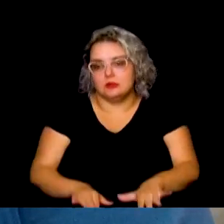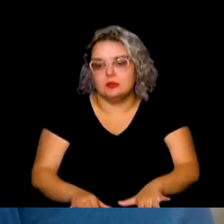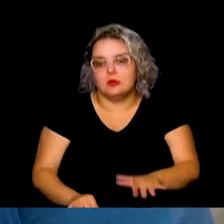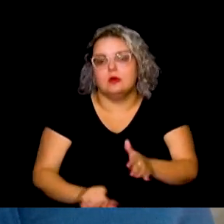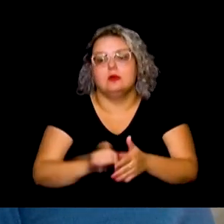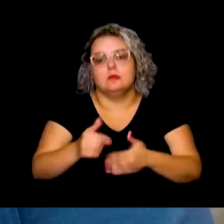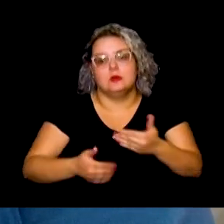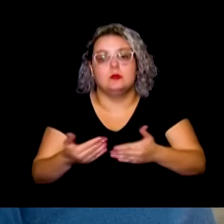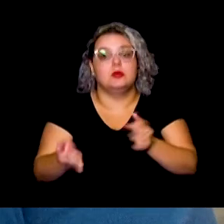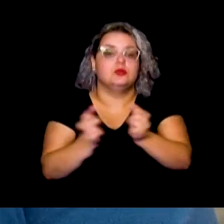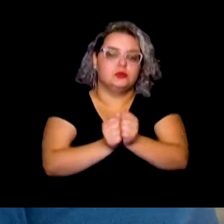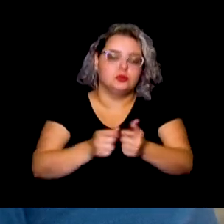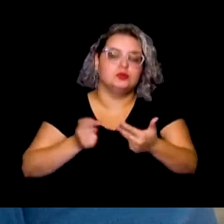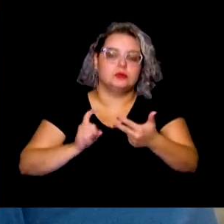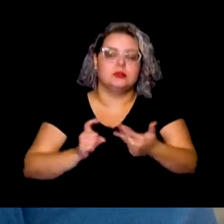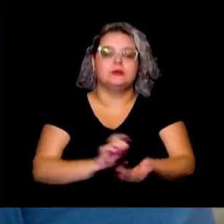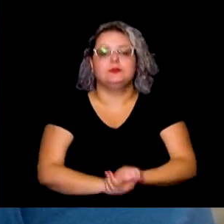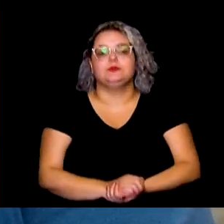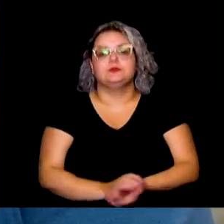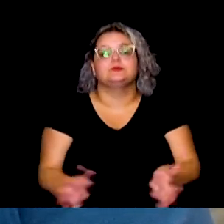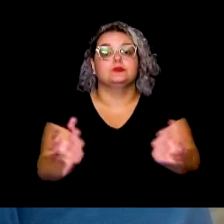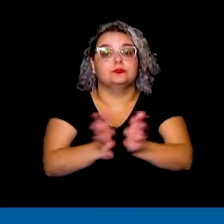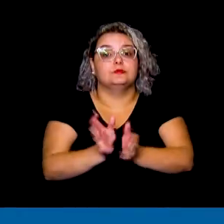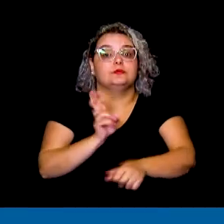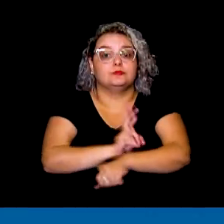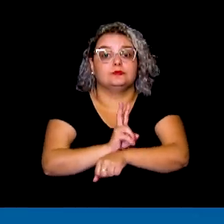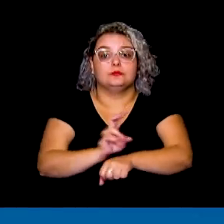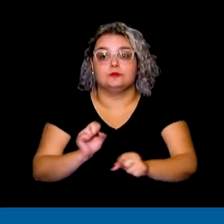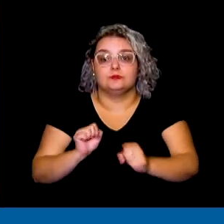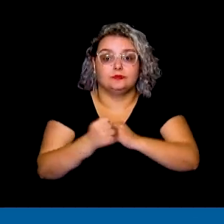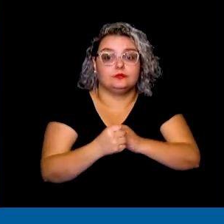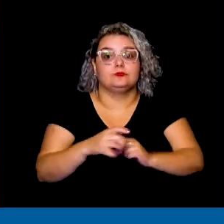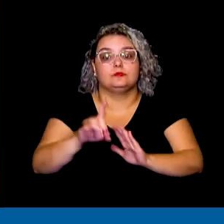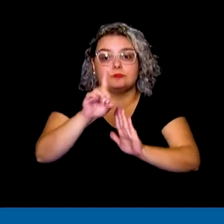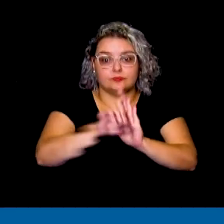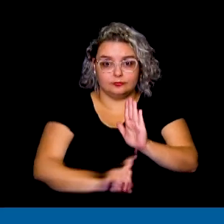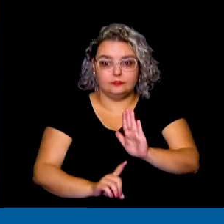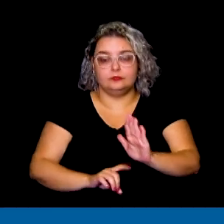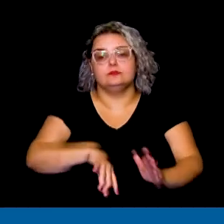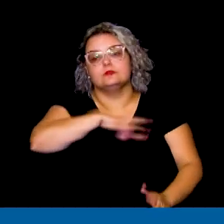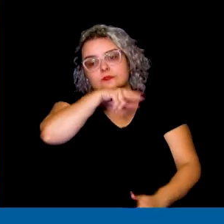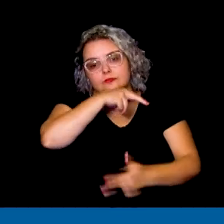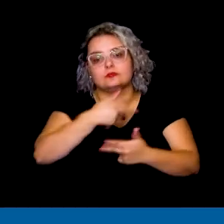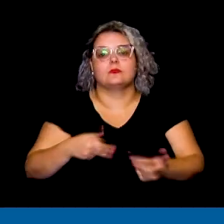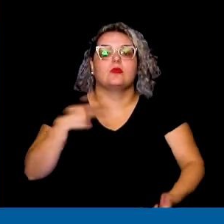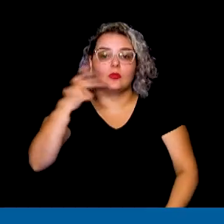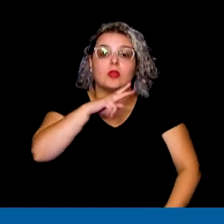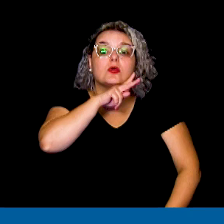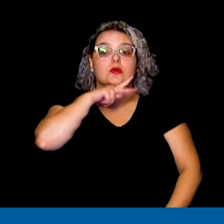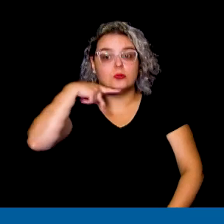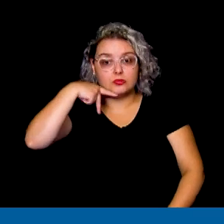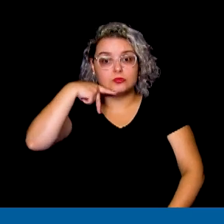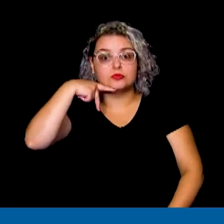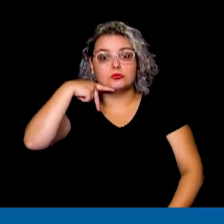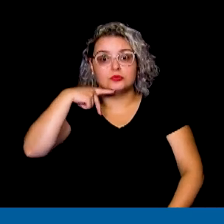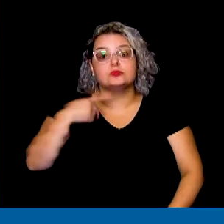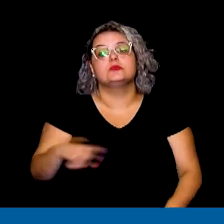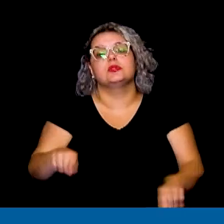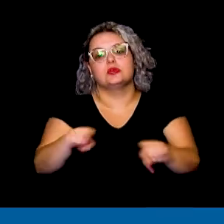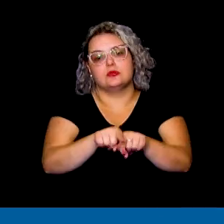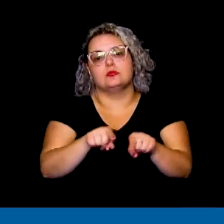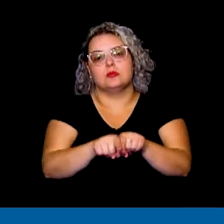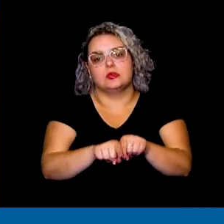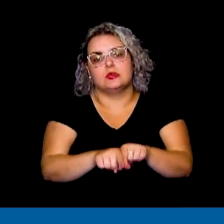é o primeiro passo que nós temos que dar junto com executivo na comissão de proteção e defesa dos direitos dos animais o vereador